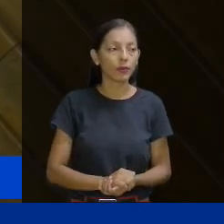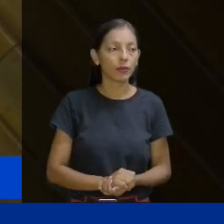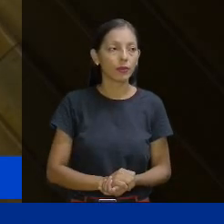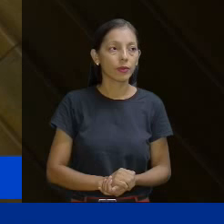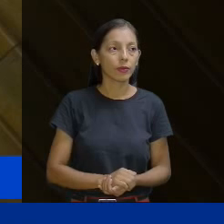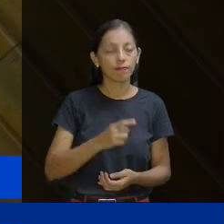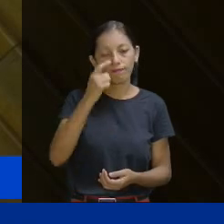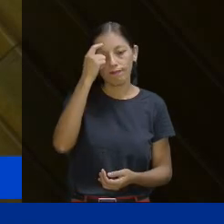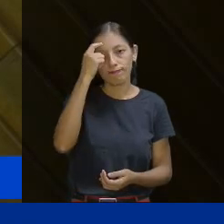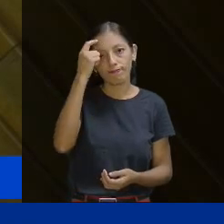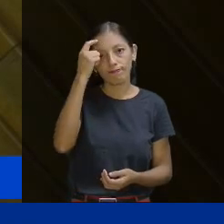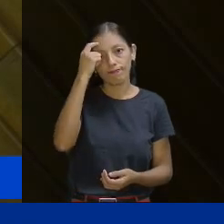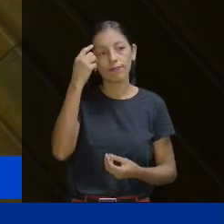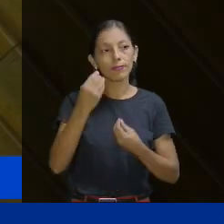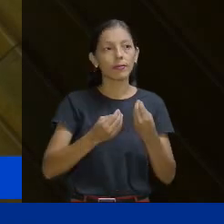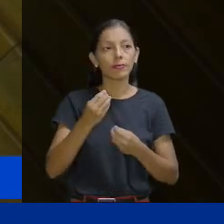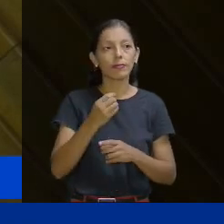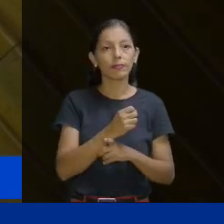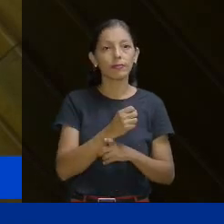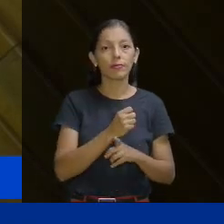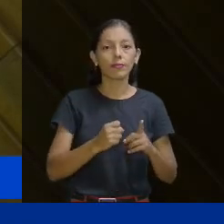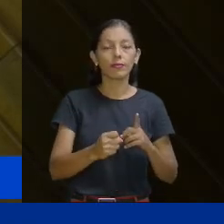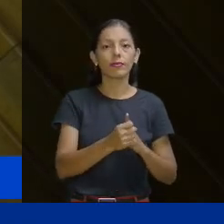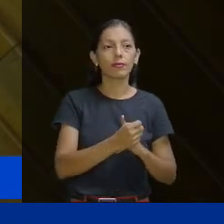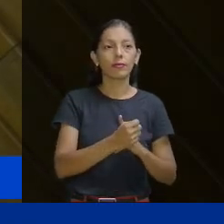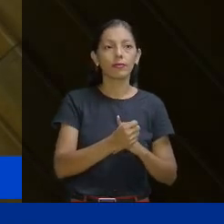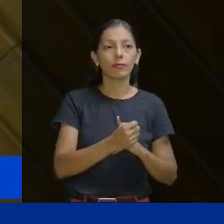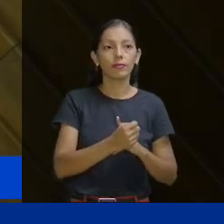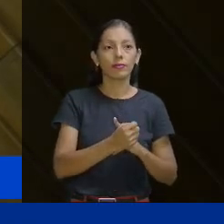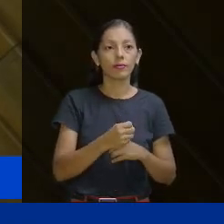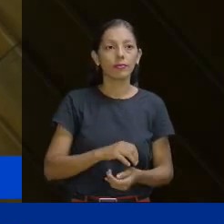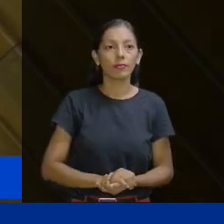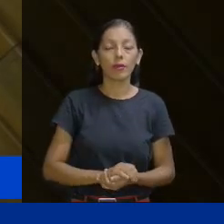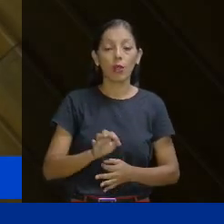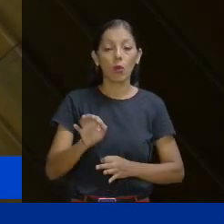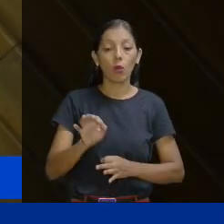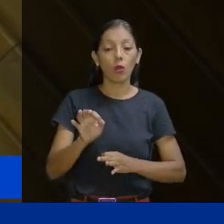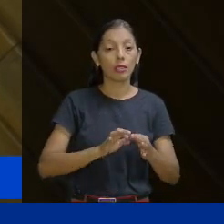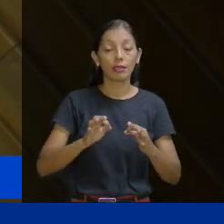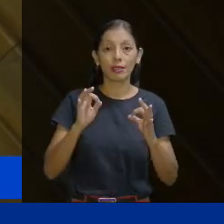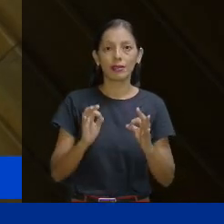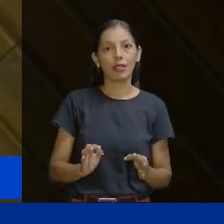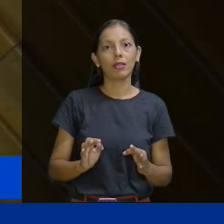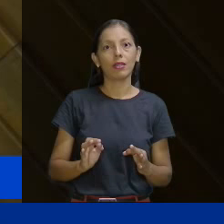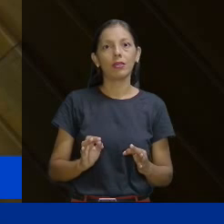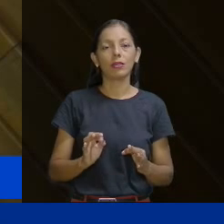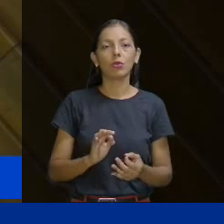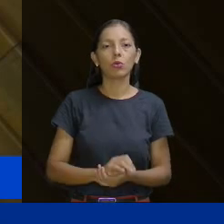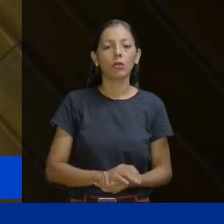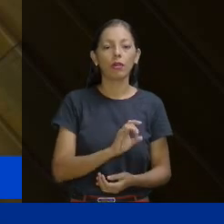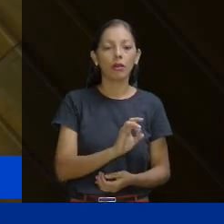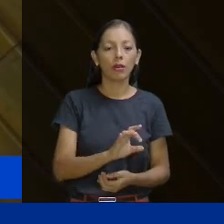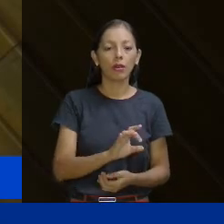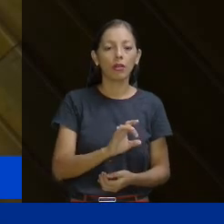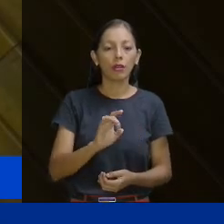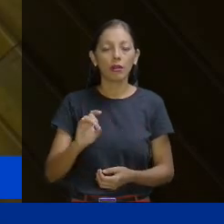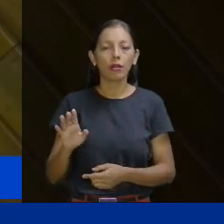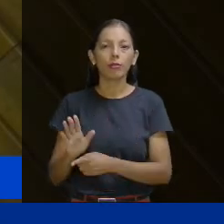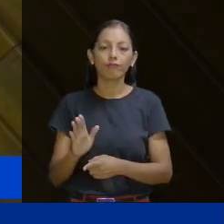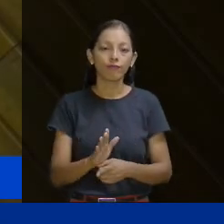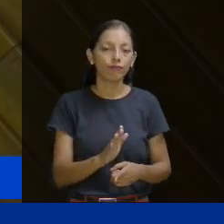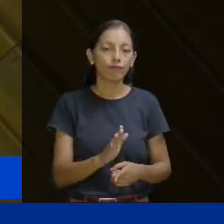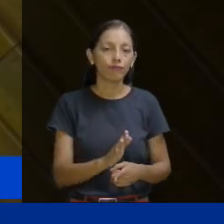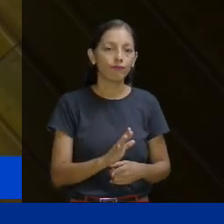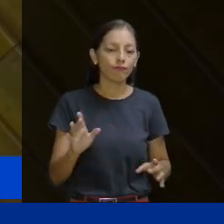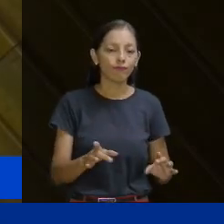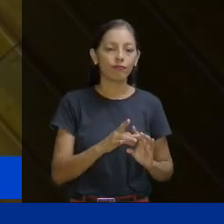de cidadania, cumprir o nosso papel, cada um na sua atribuição, e o